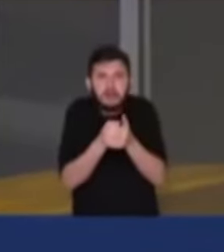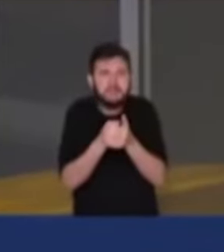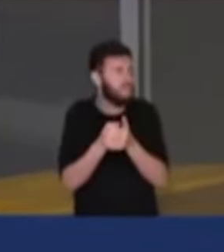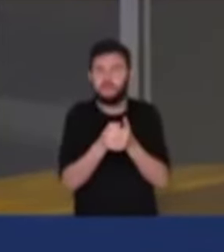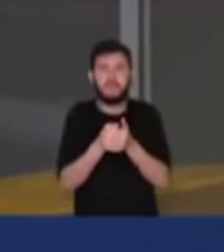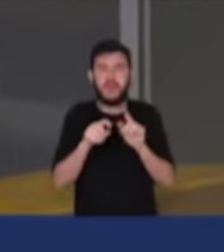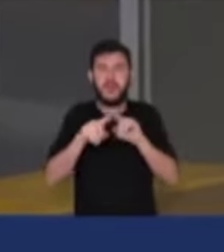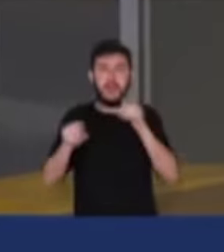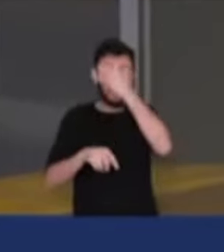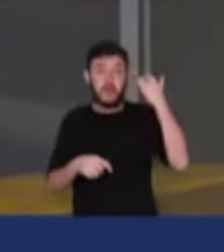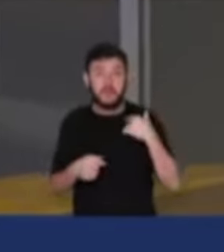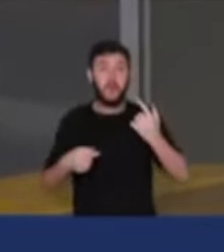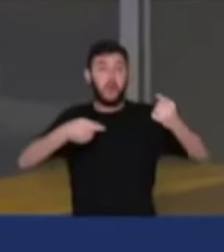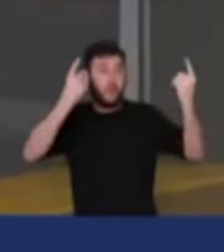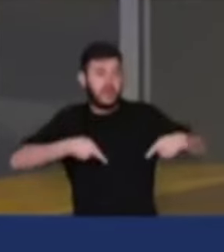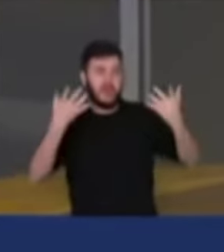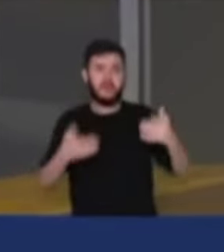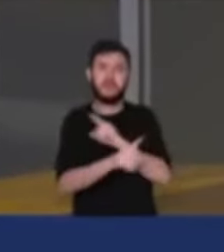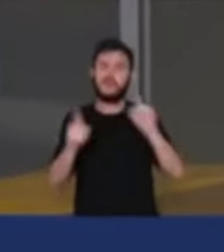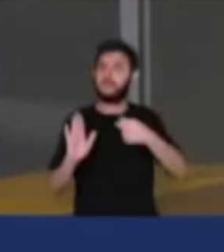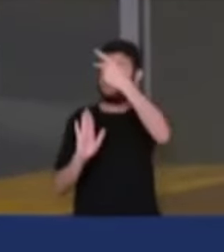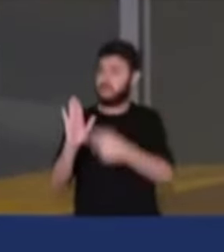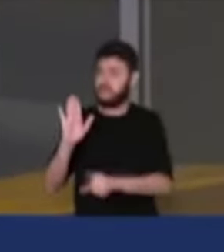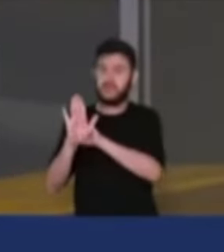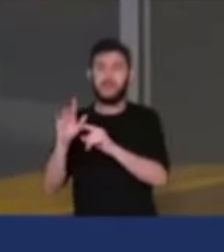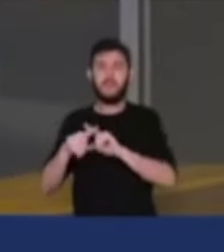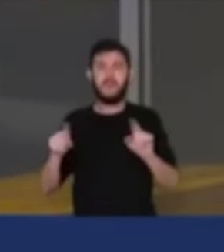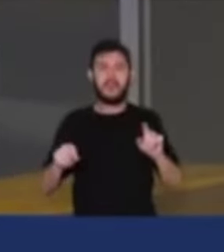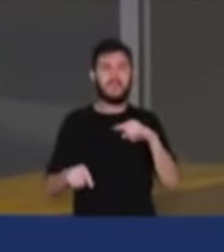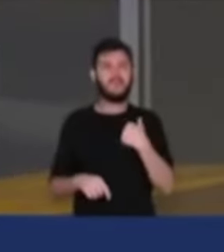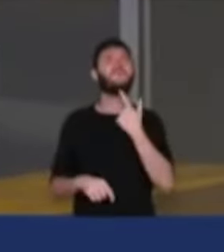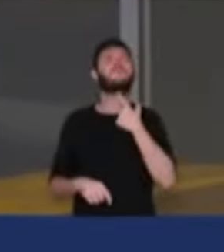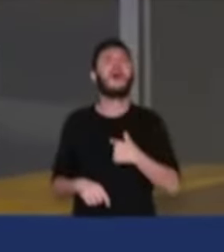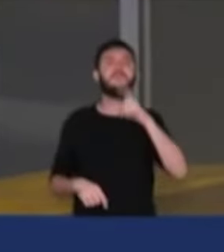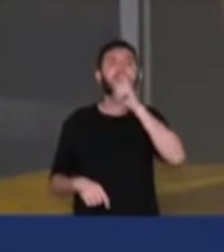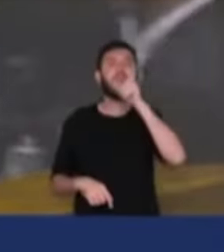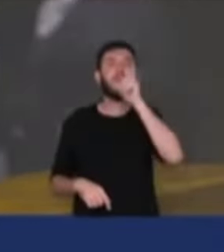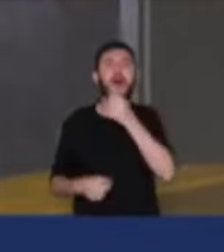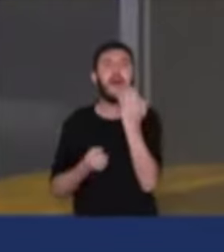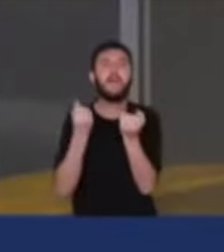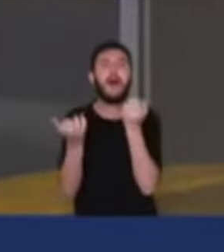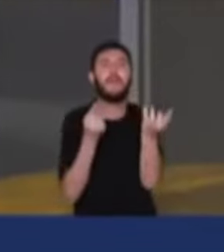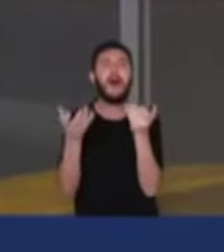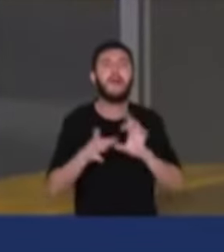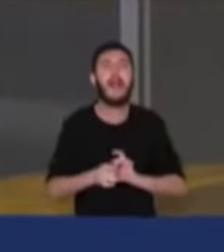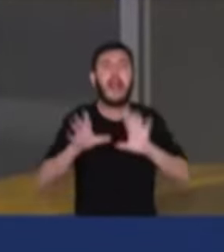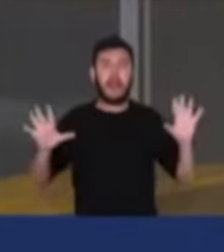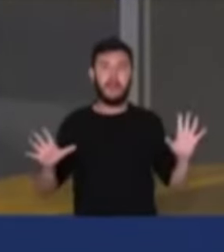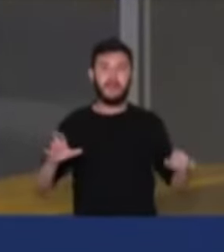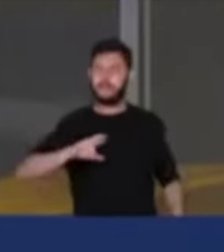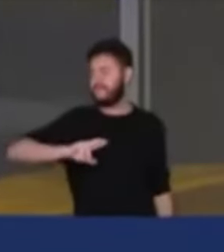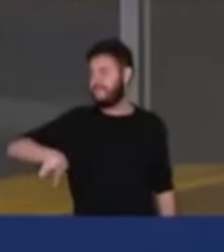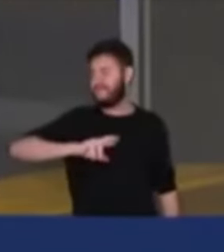esse projeto não é porque a gente quer mentir à vontade não até porque né